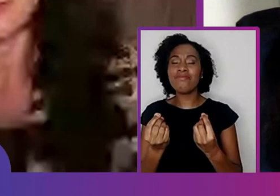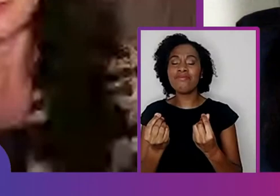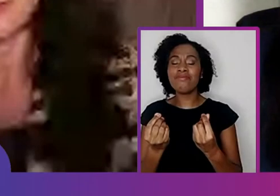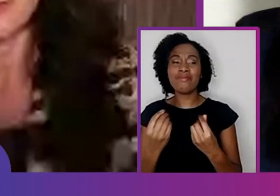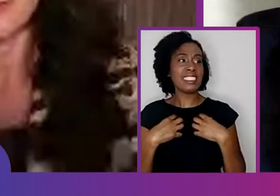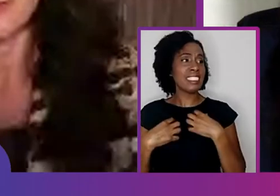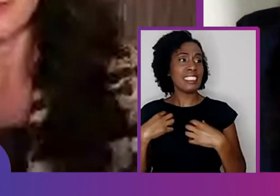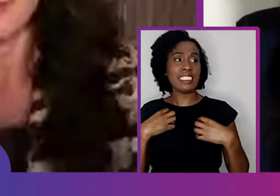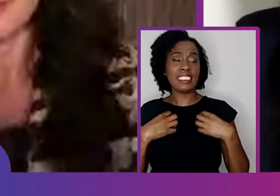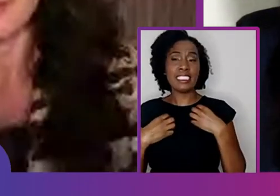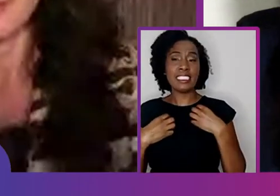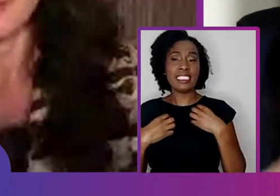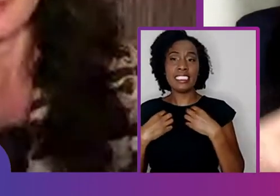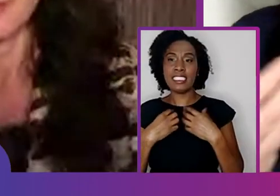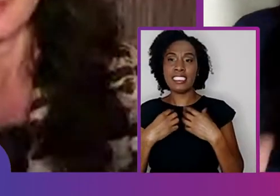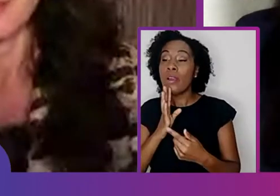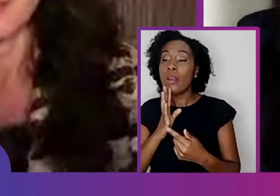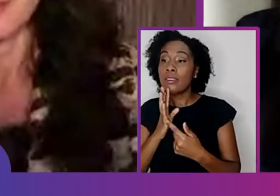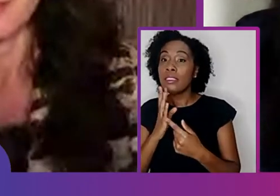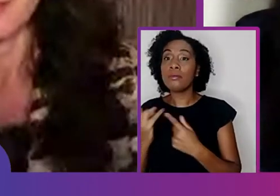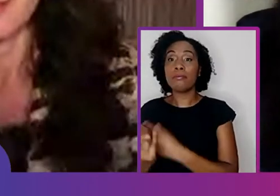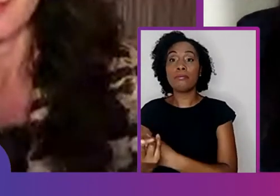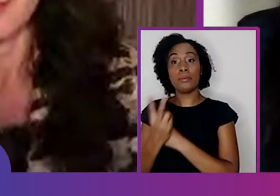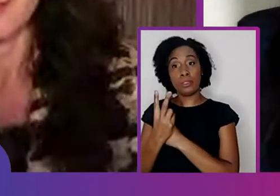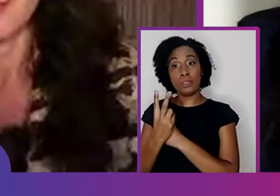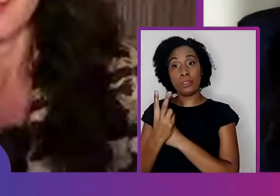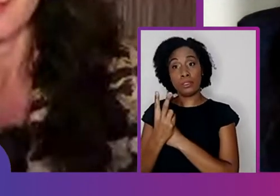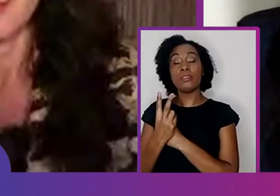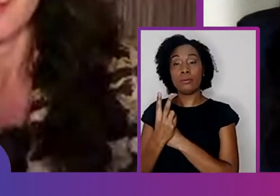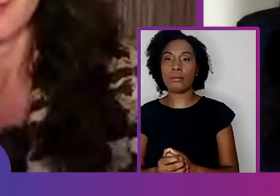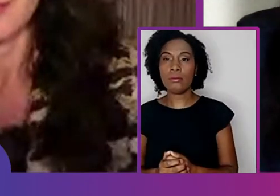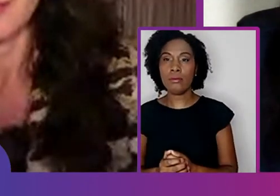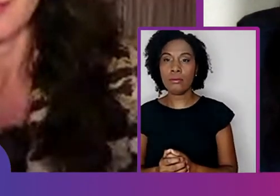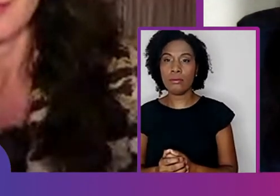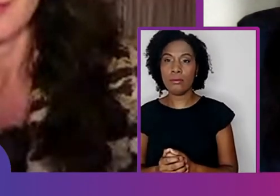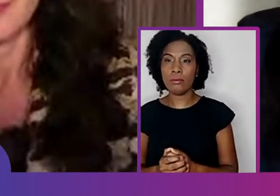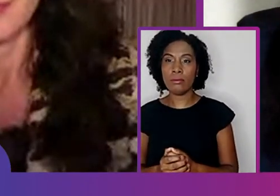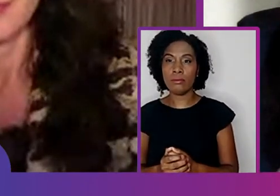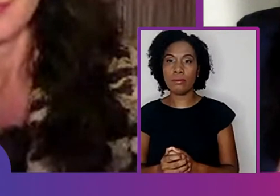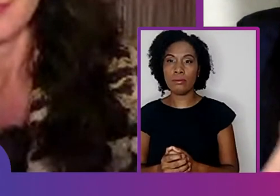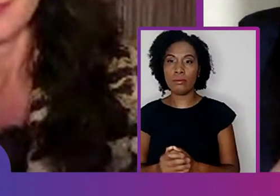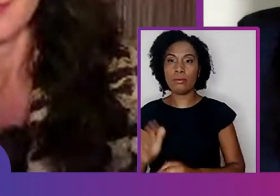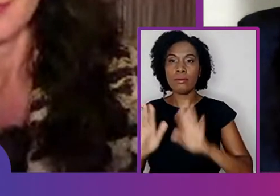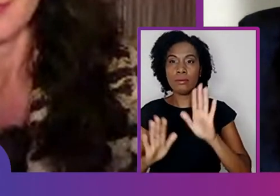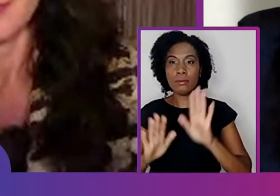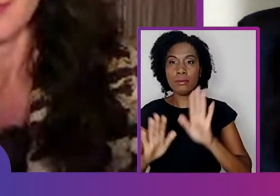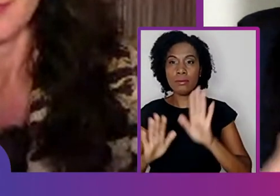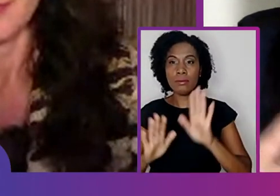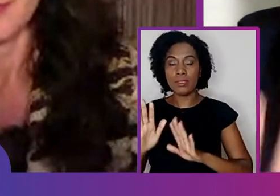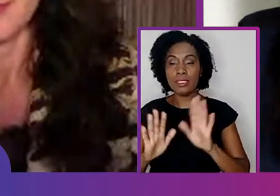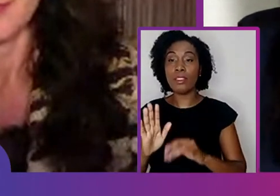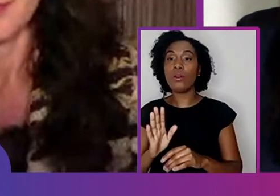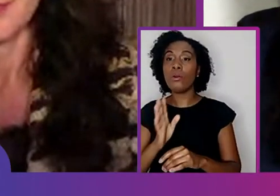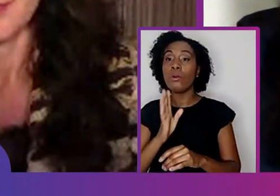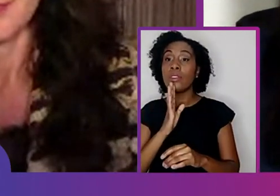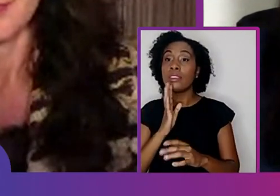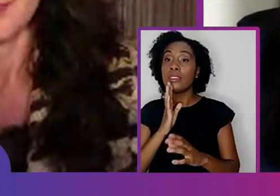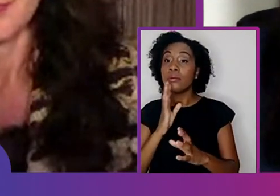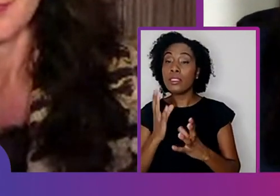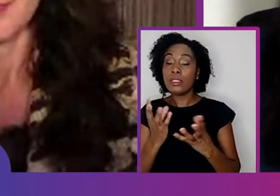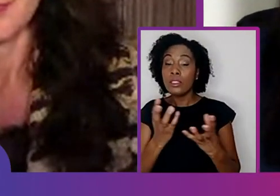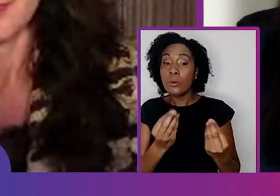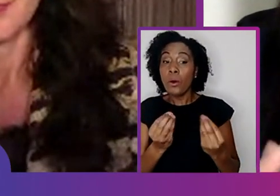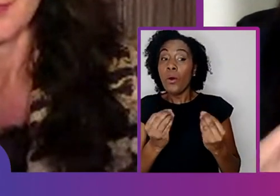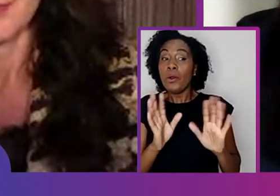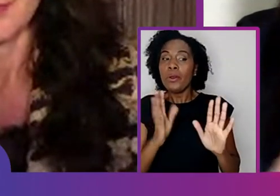também. Às vezes, você pode até ficar mais vulnerável porque você sabe muito, né? E aí, isso é o medo que as pessoas têm, de conhecerem muito